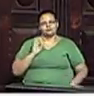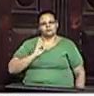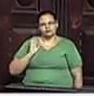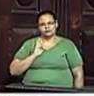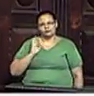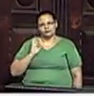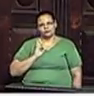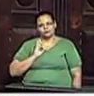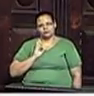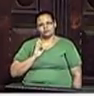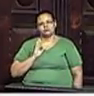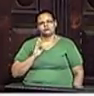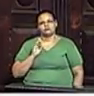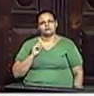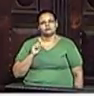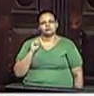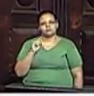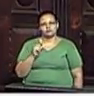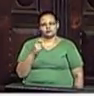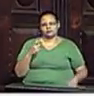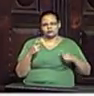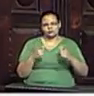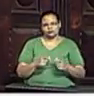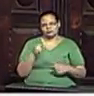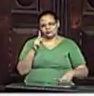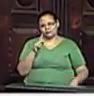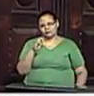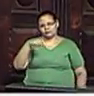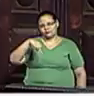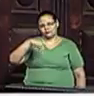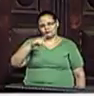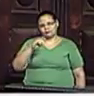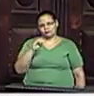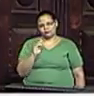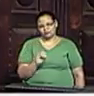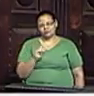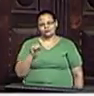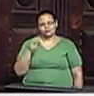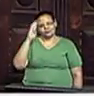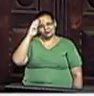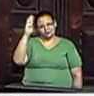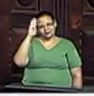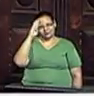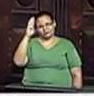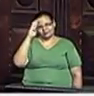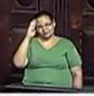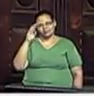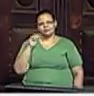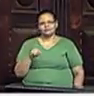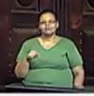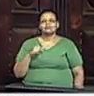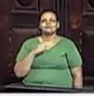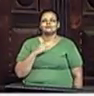Federal, montado na Dutra em Penedo, que foi fechado há 6 anos, que era um dos principais pontos